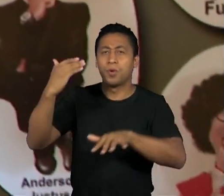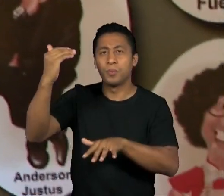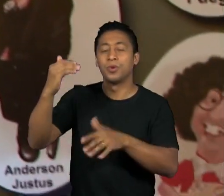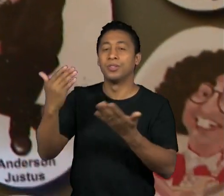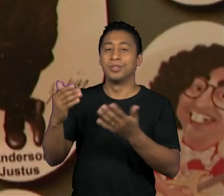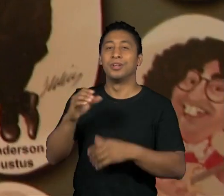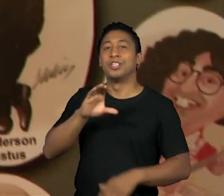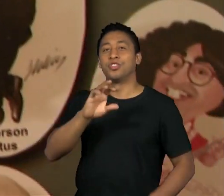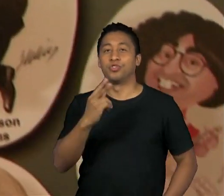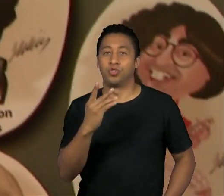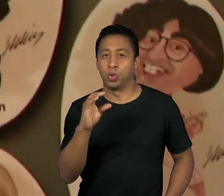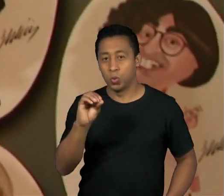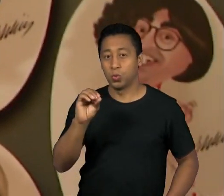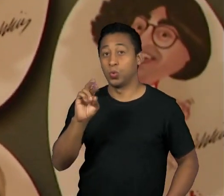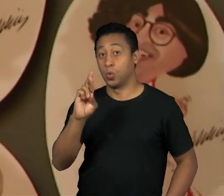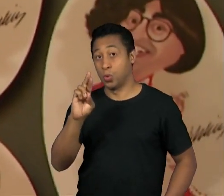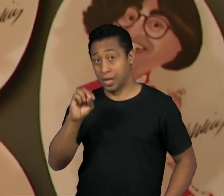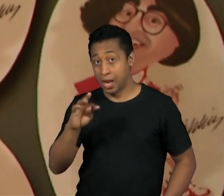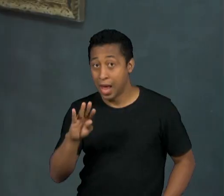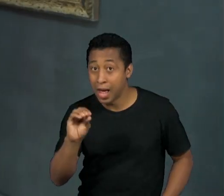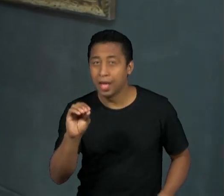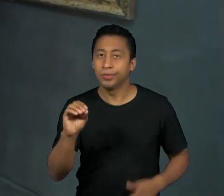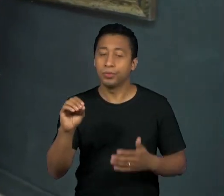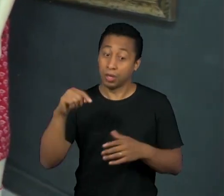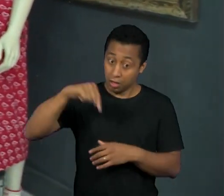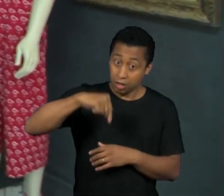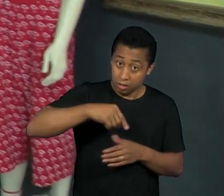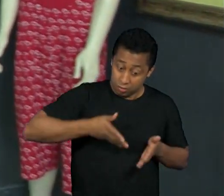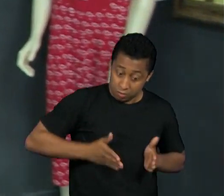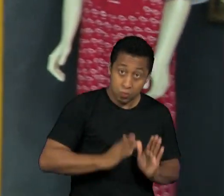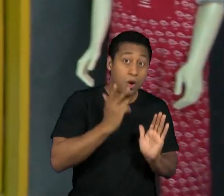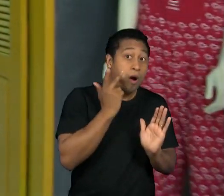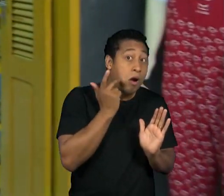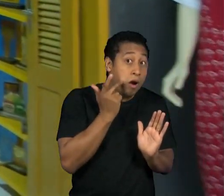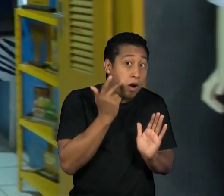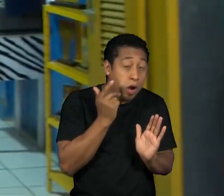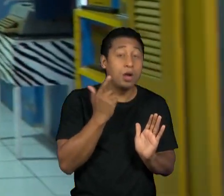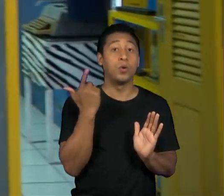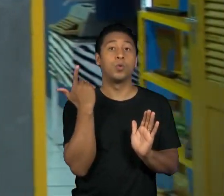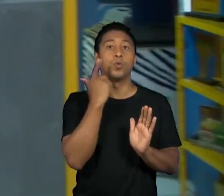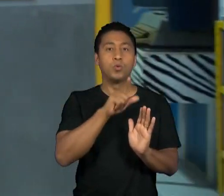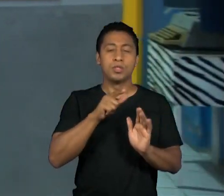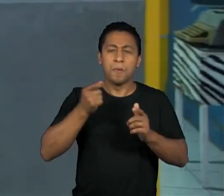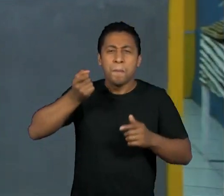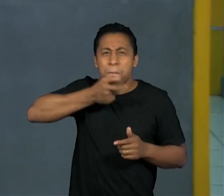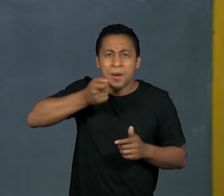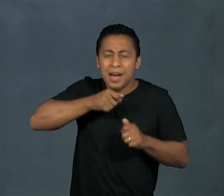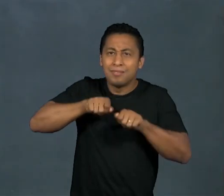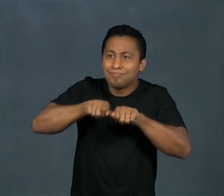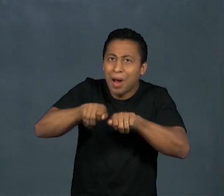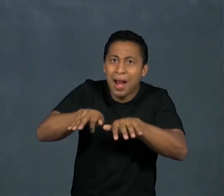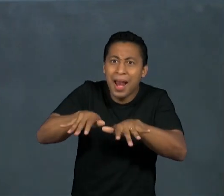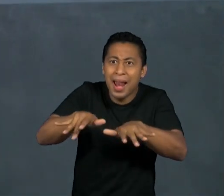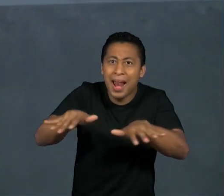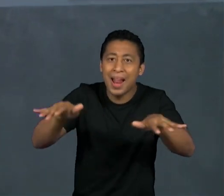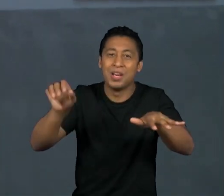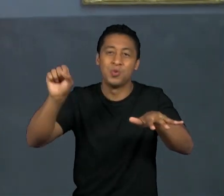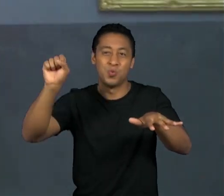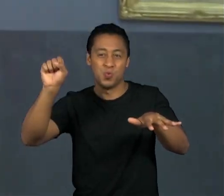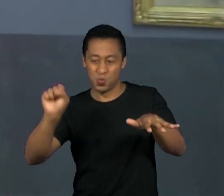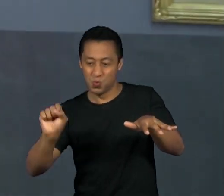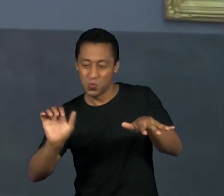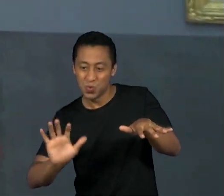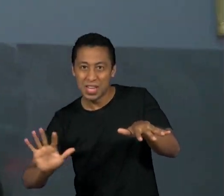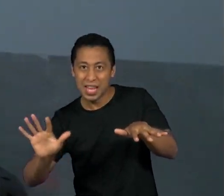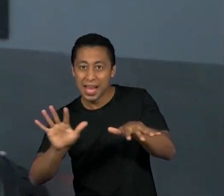Tom Cavalcante, que saíram do estado do Ceará, levaram o nome do Ceará para o Sudeste, e de lá esse nome foi